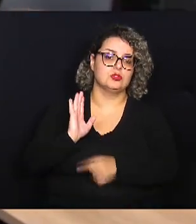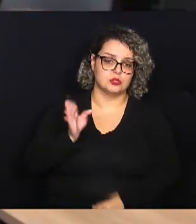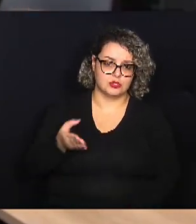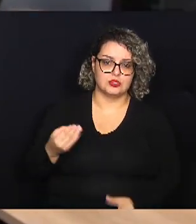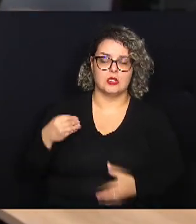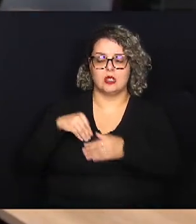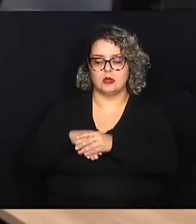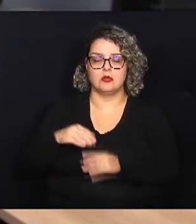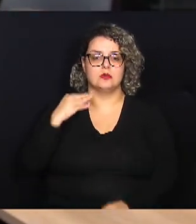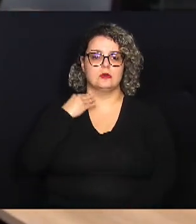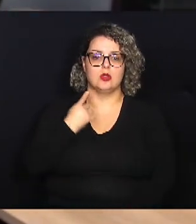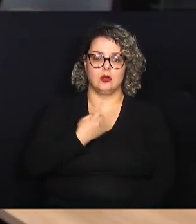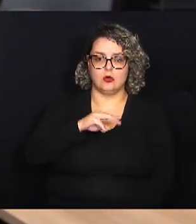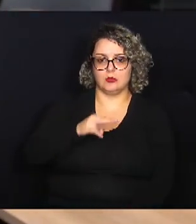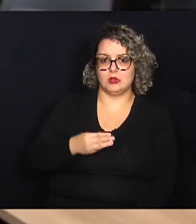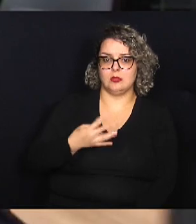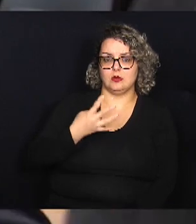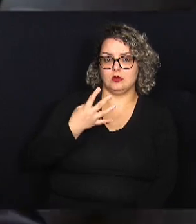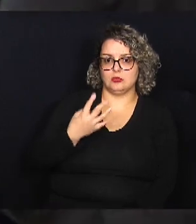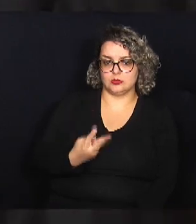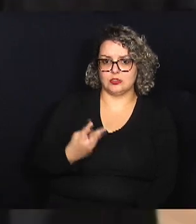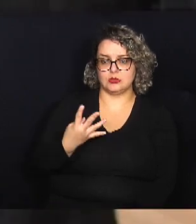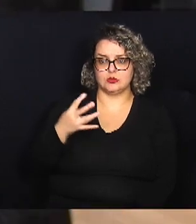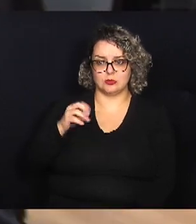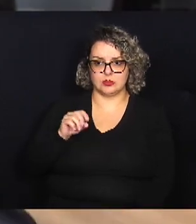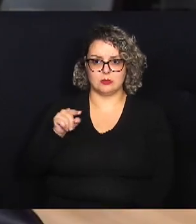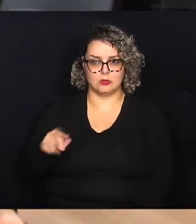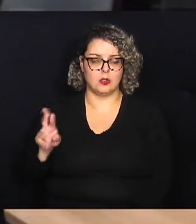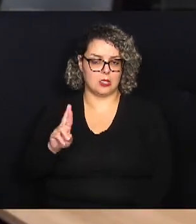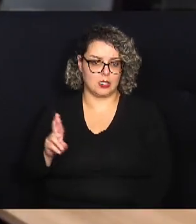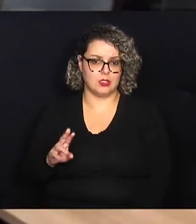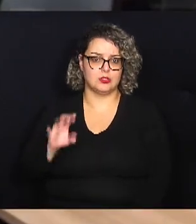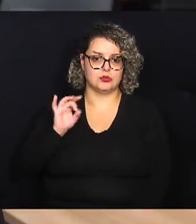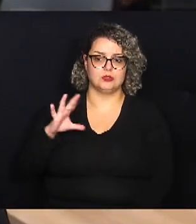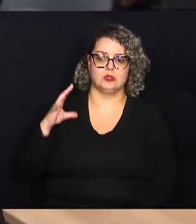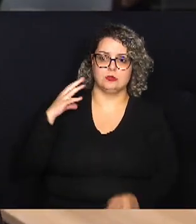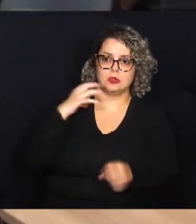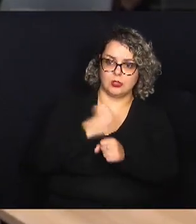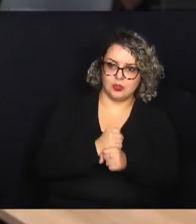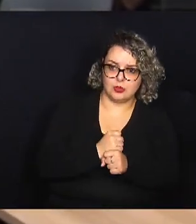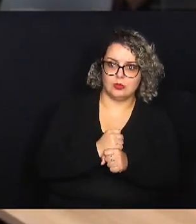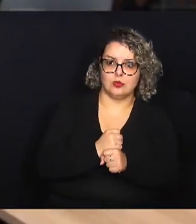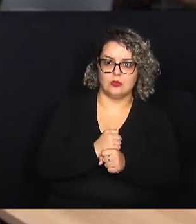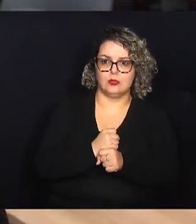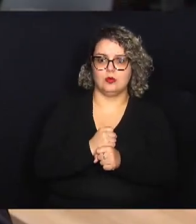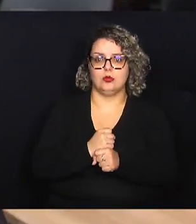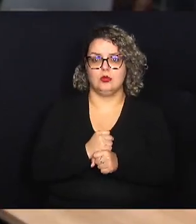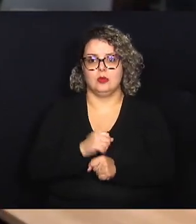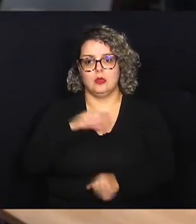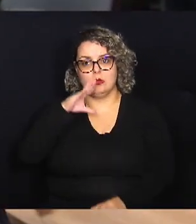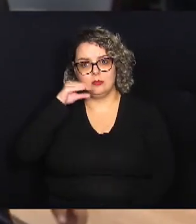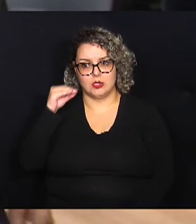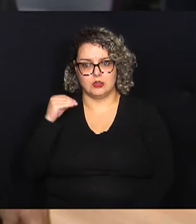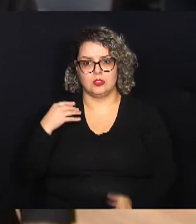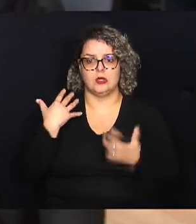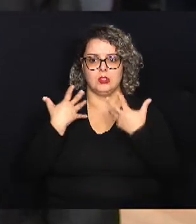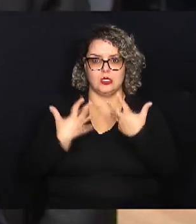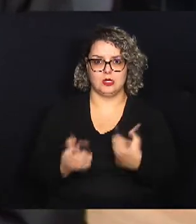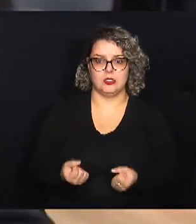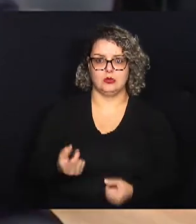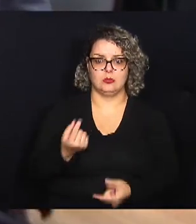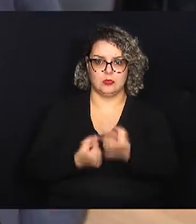Prefeitura, R$1.840.000, que só estava sendo calculado para que os funcionários recebessem o